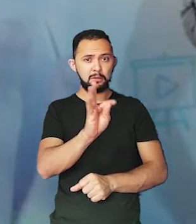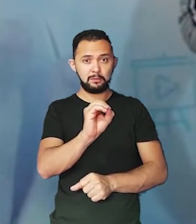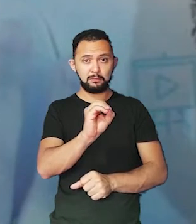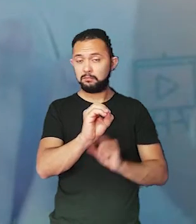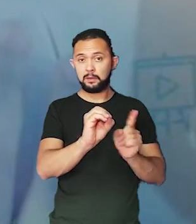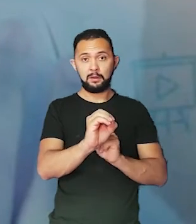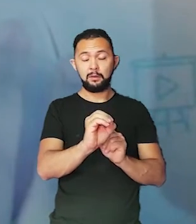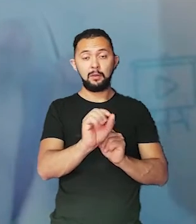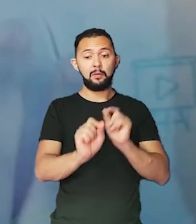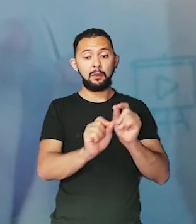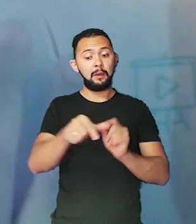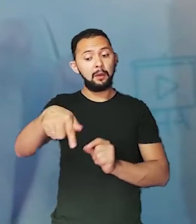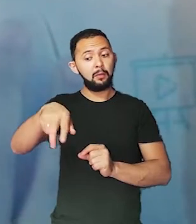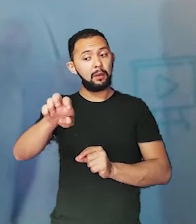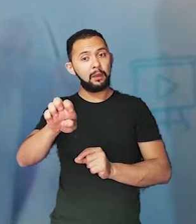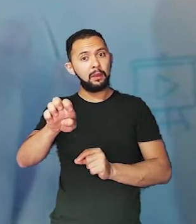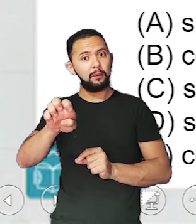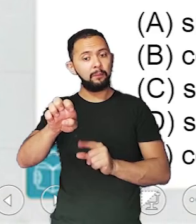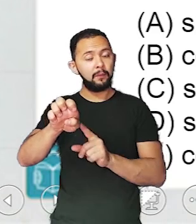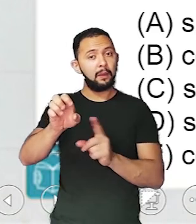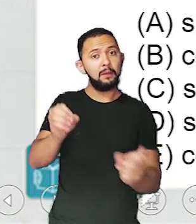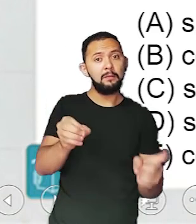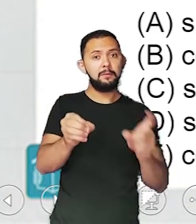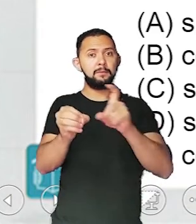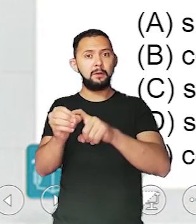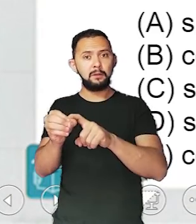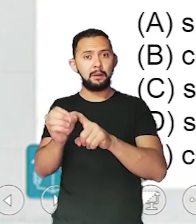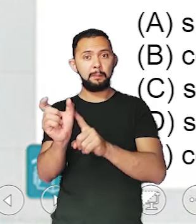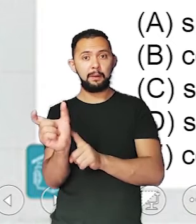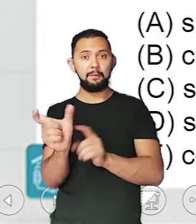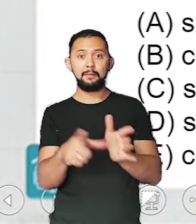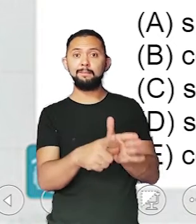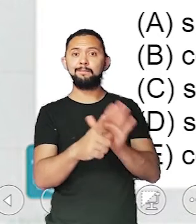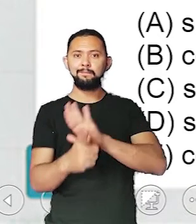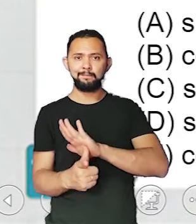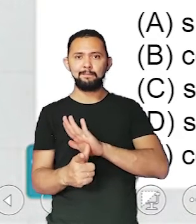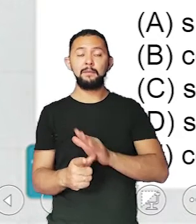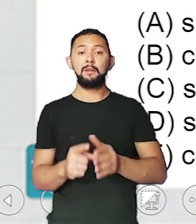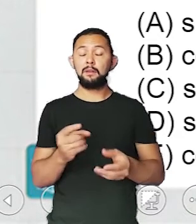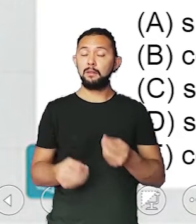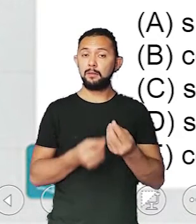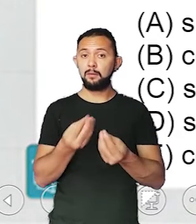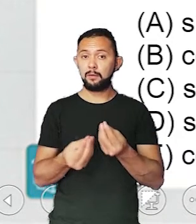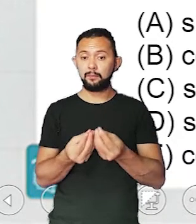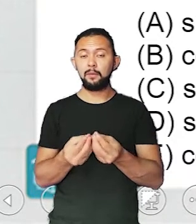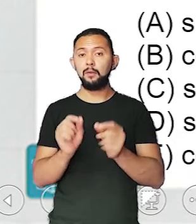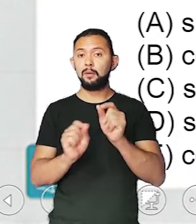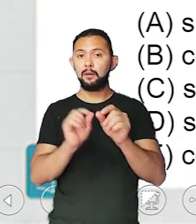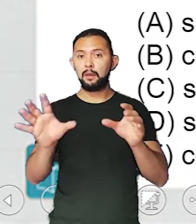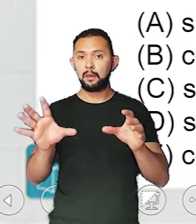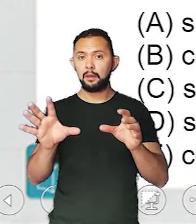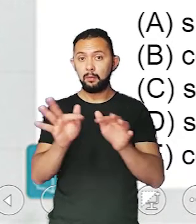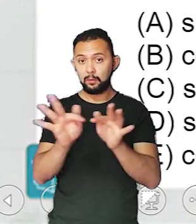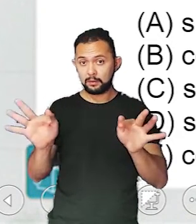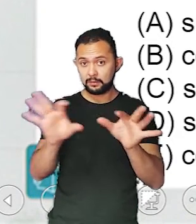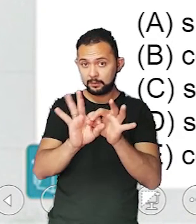palavra anterior. Se ele é o que retoma uma palavra anterior, eu posso dizer que é uma oração subordinada adjetiva,